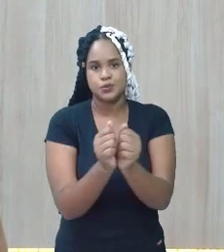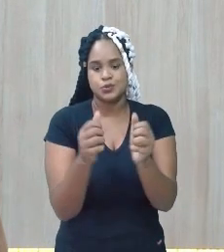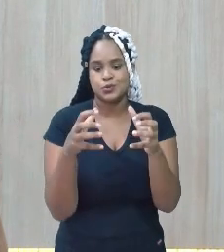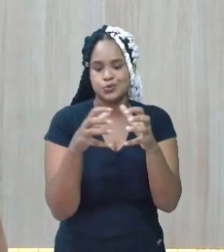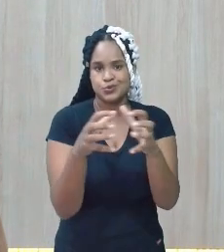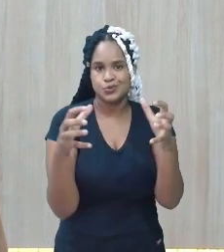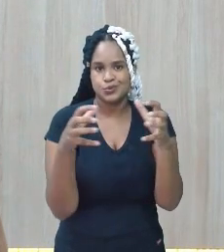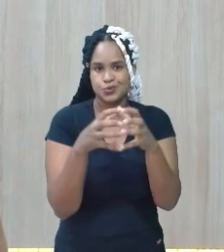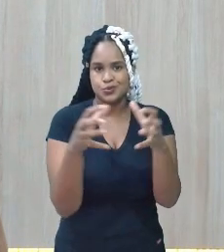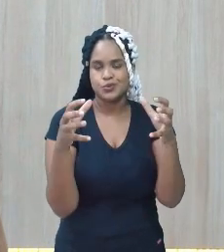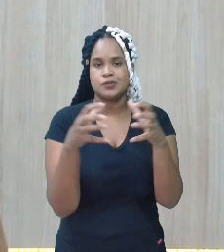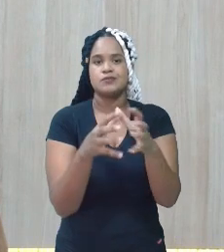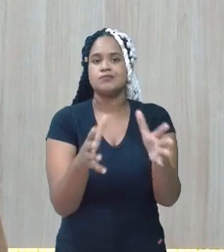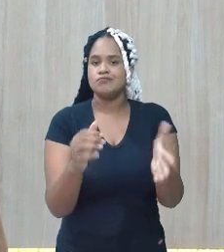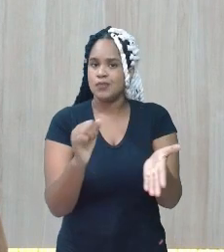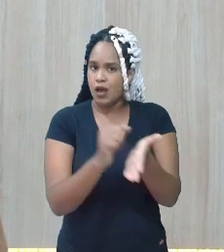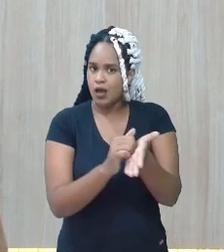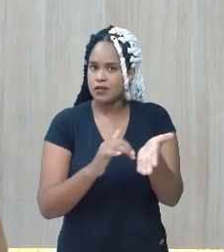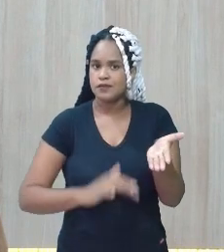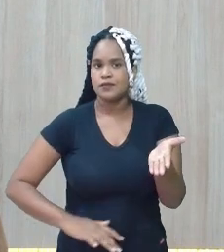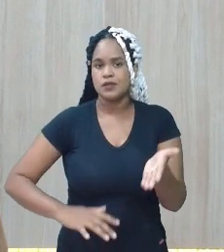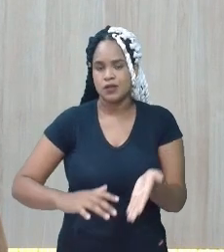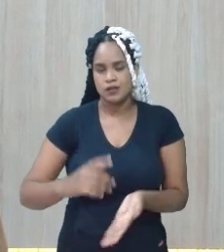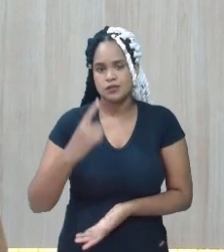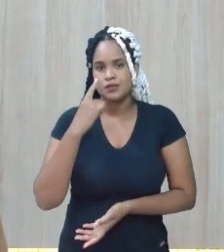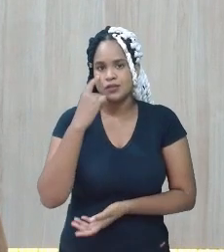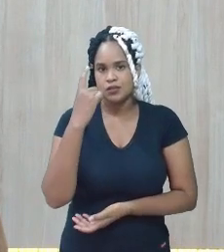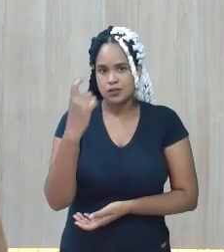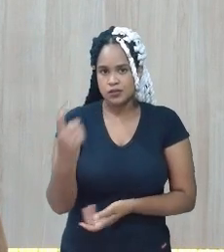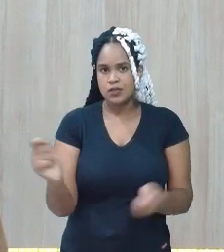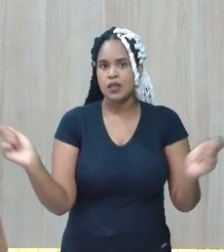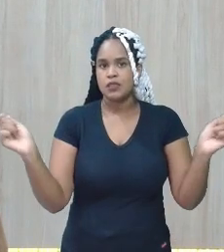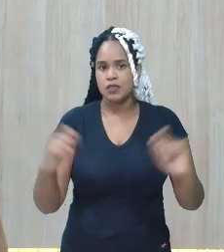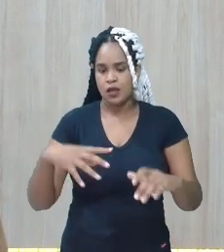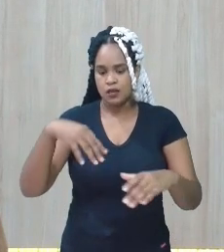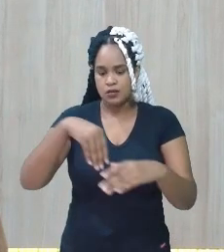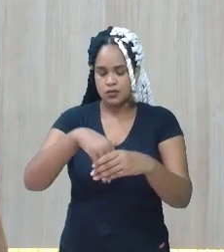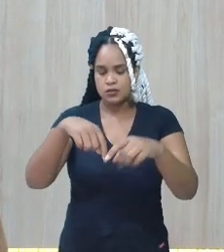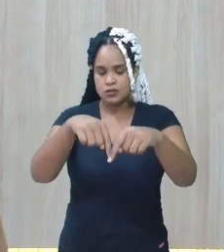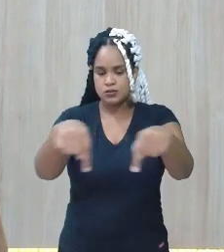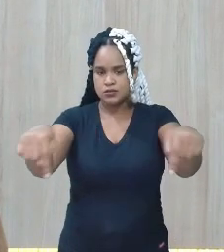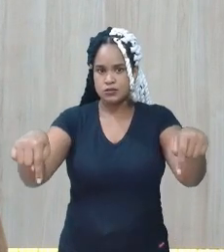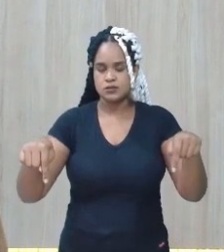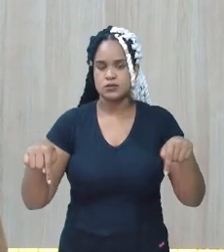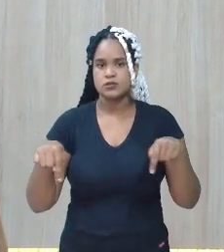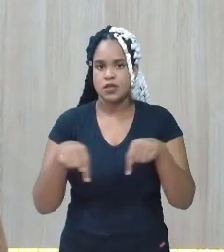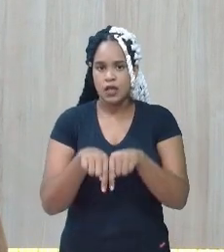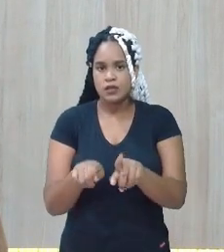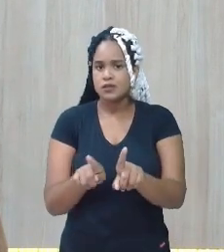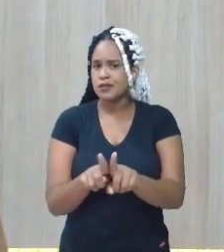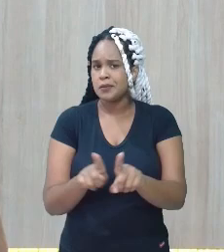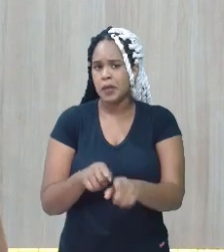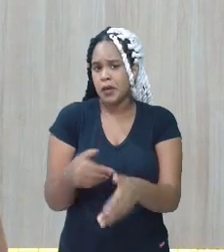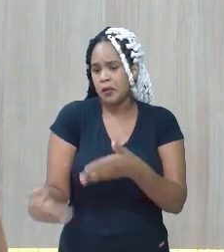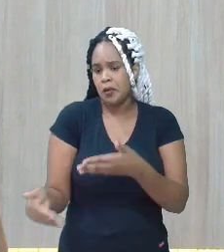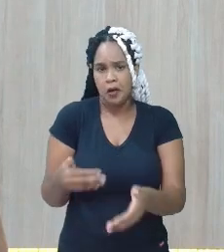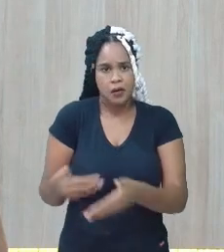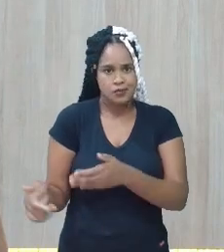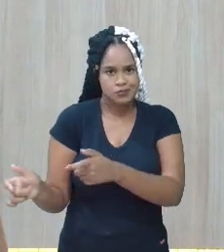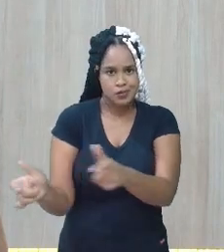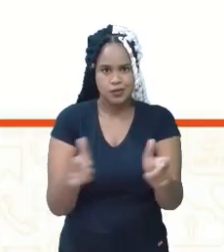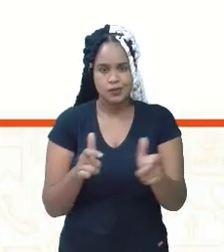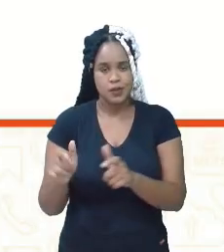essa atividade é muito interessante. Também pode ser feita na sala, bom, essa então pode ser feita em qualquer lugar.